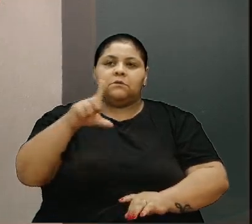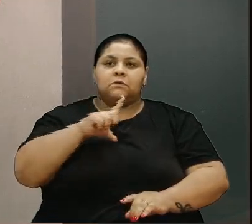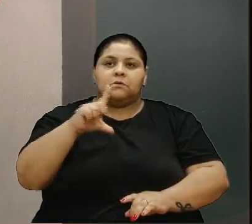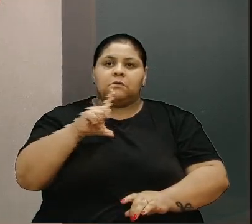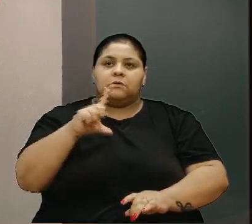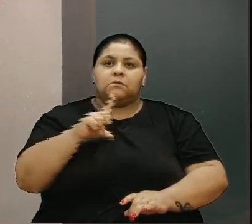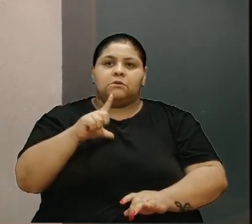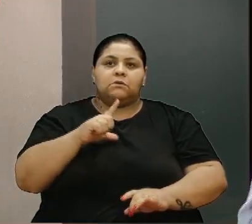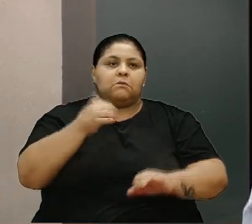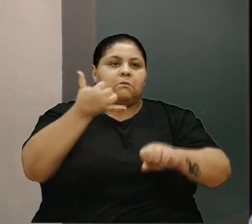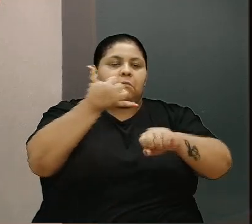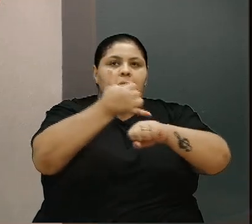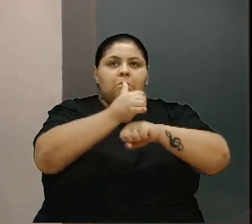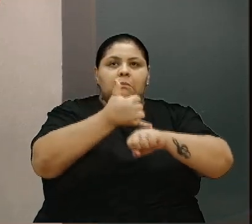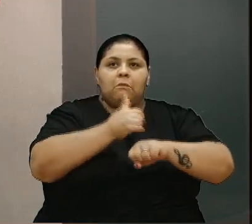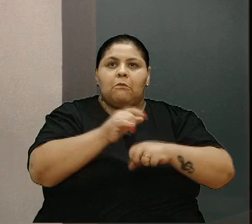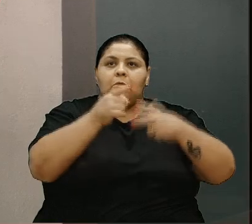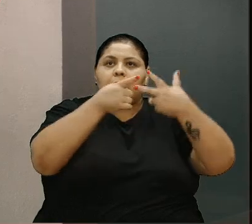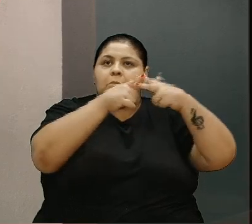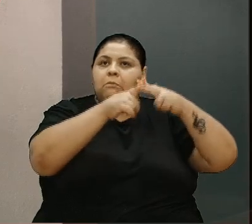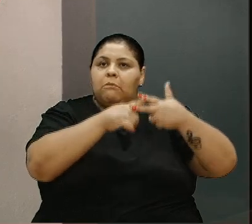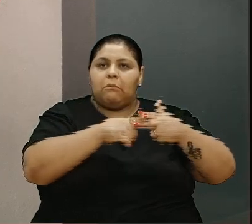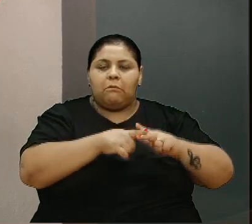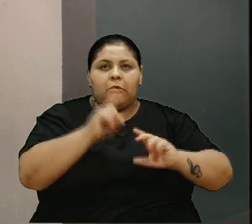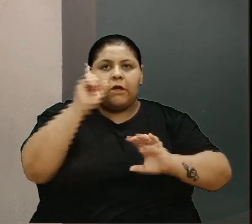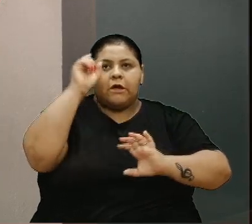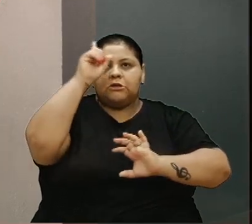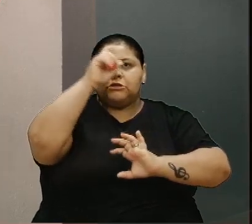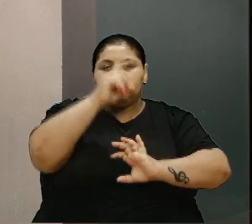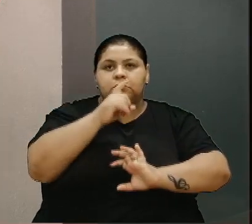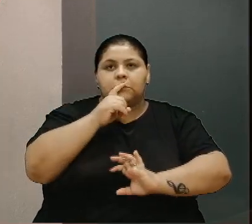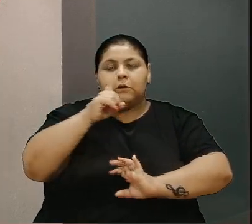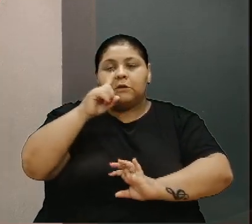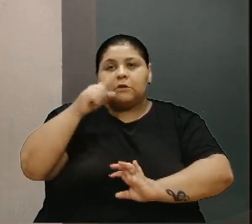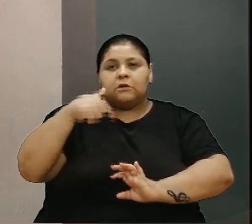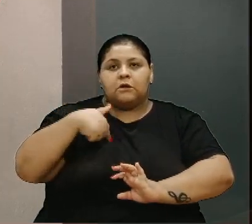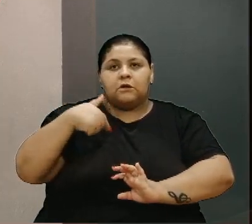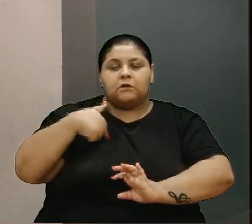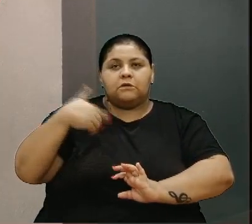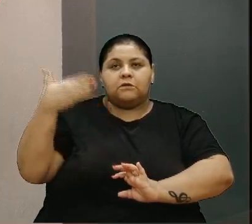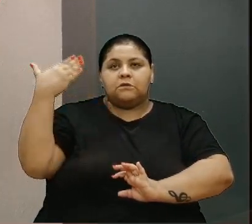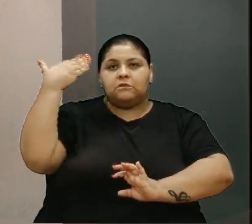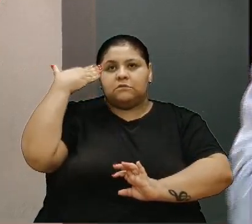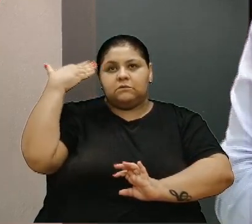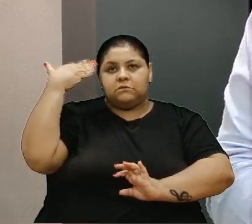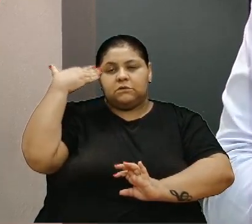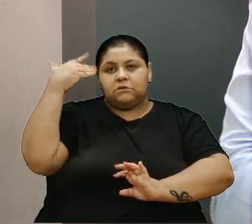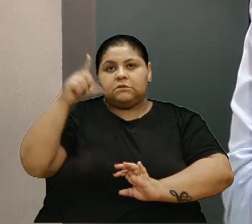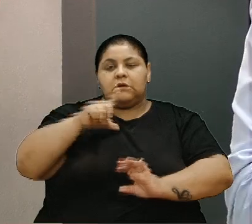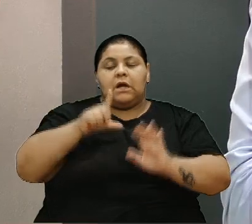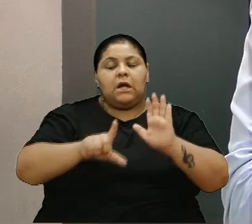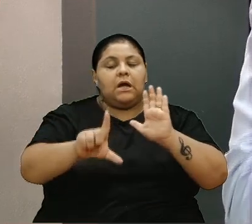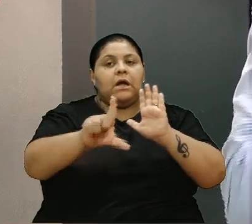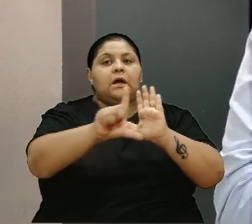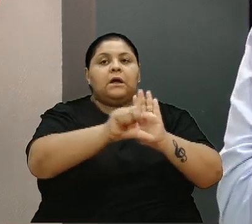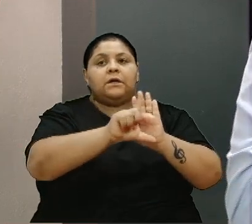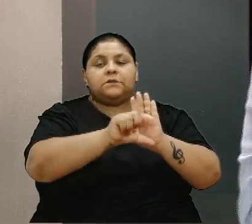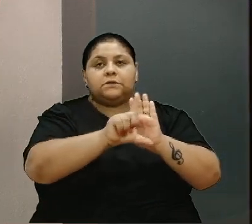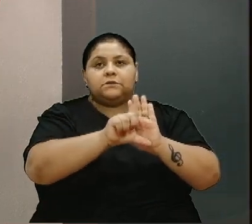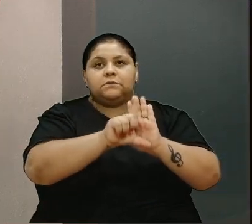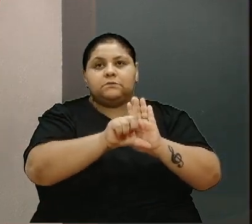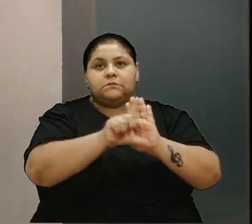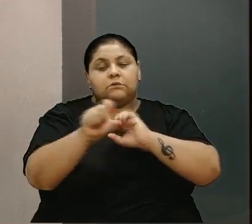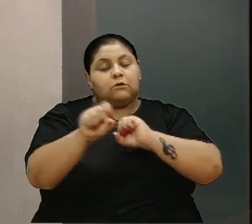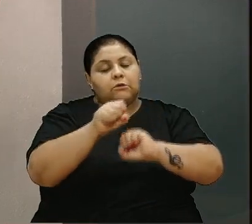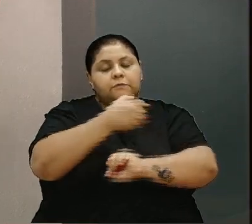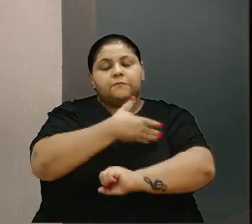na metalúrgica ou em qualquer lugar. Eu sei, do ponto de vista legal, está pacificado, vereador Edson. O poder